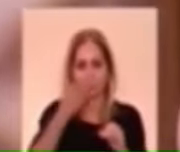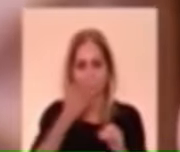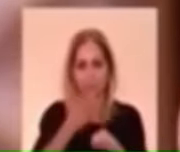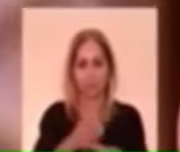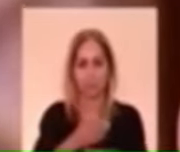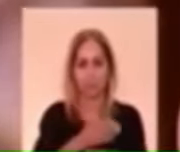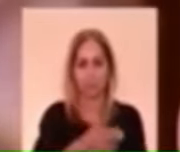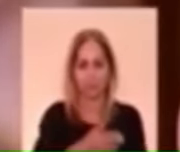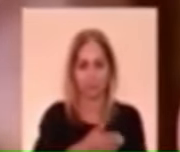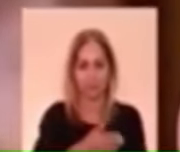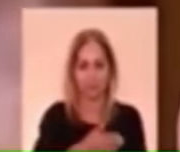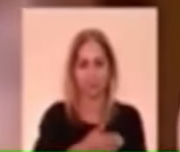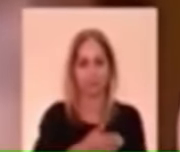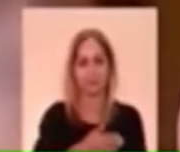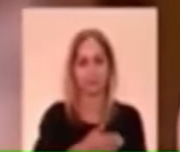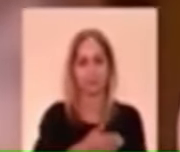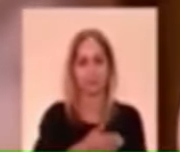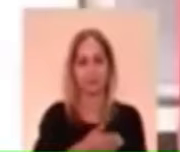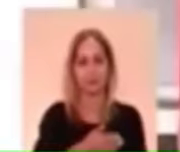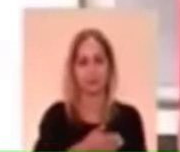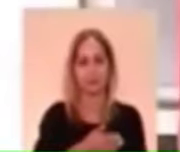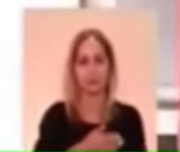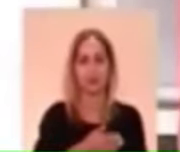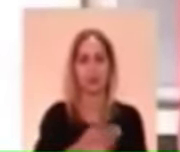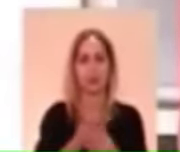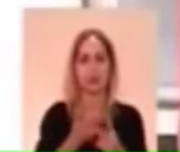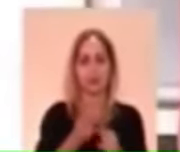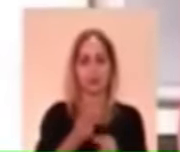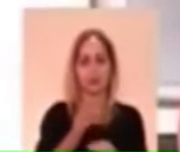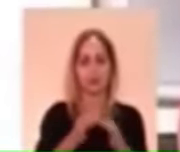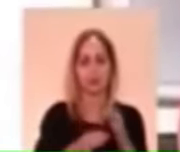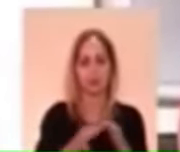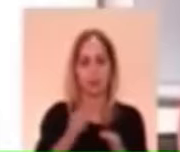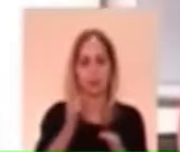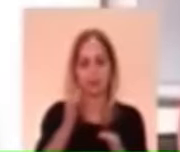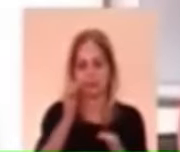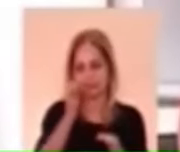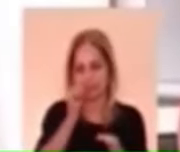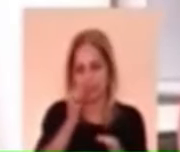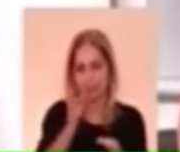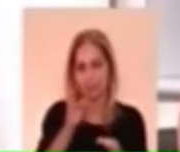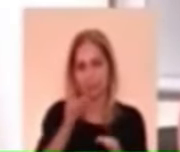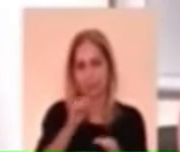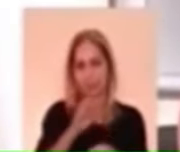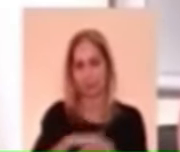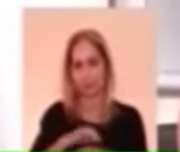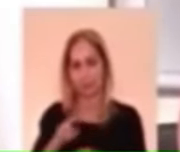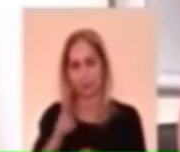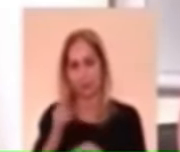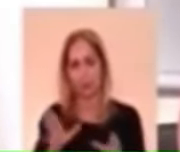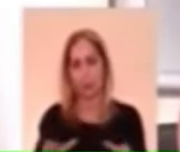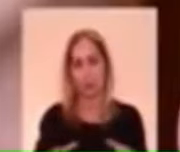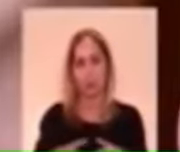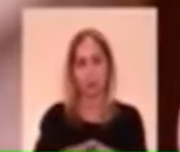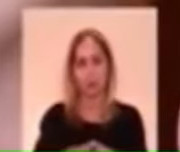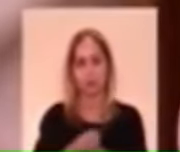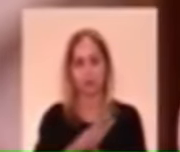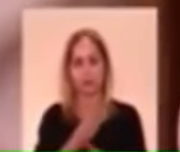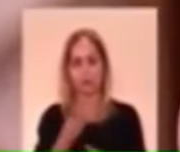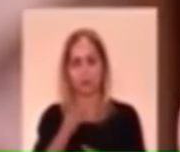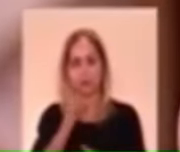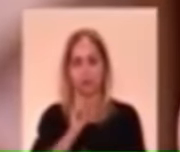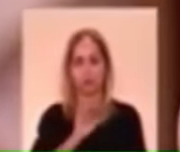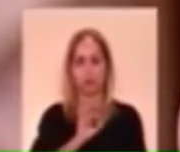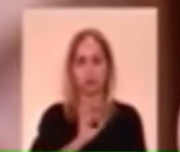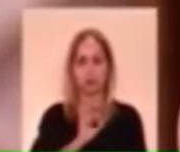bom em primeiro lugar porque de um modo geral eu estou-me a substituir à decisão tomada pela